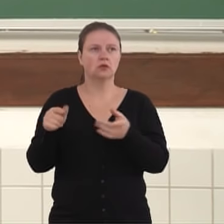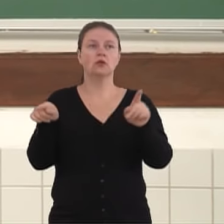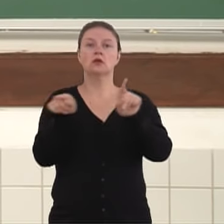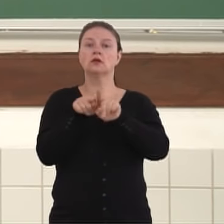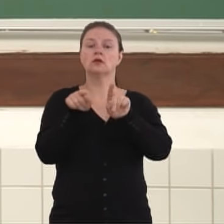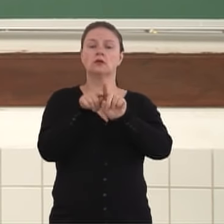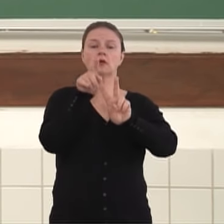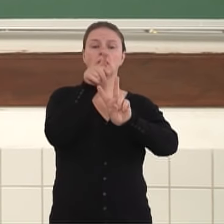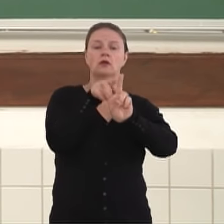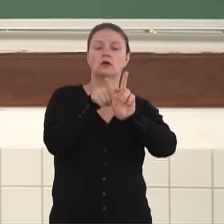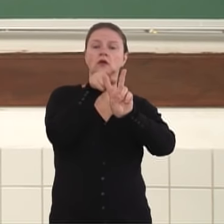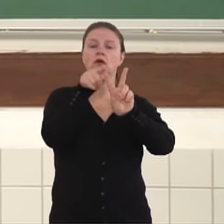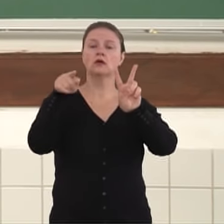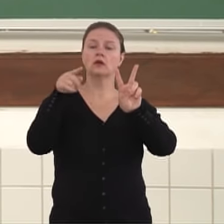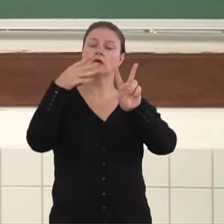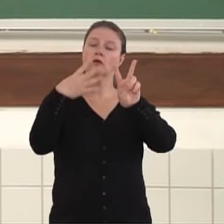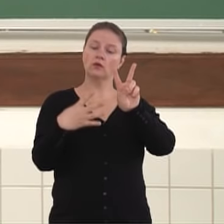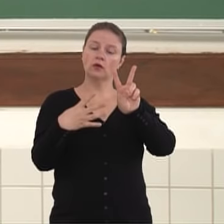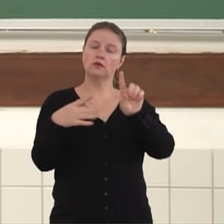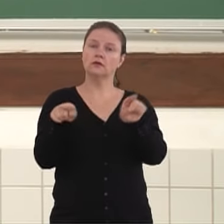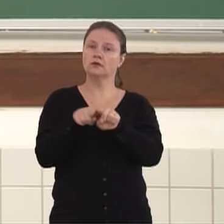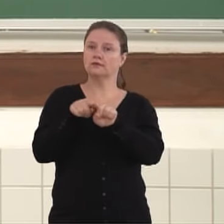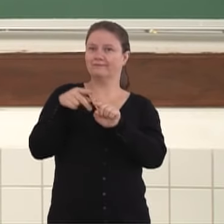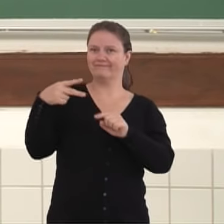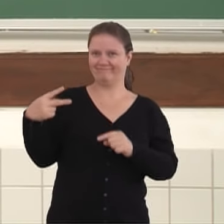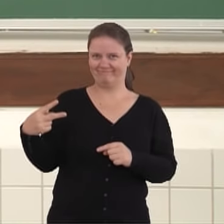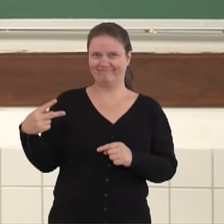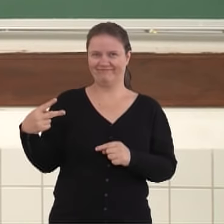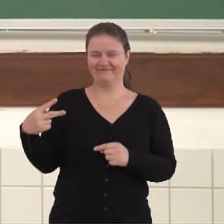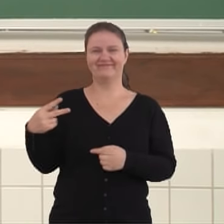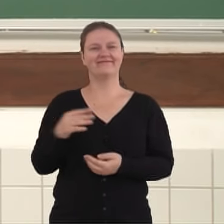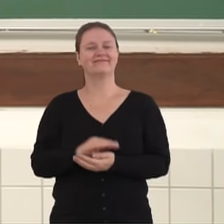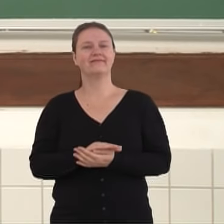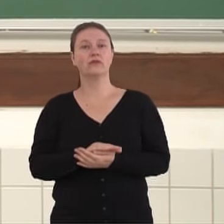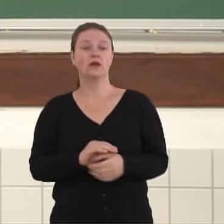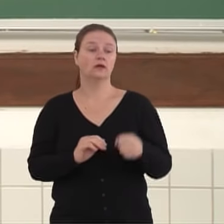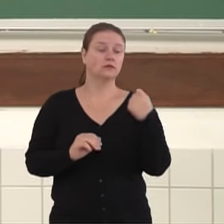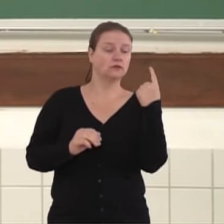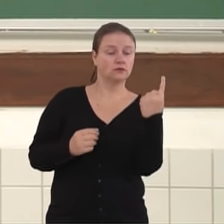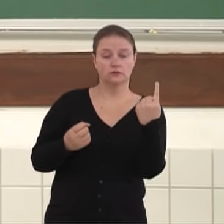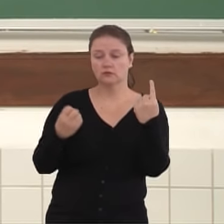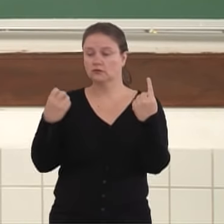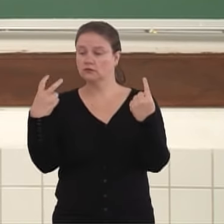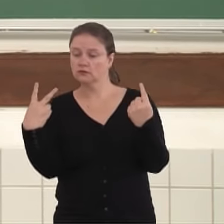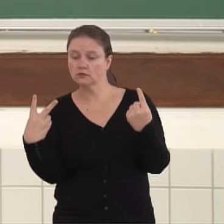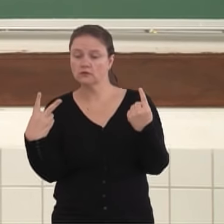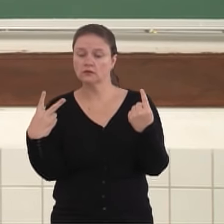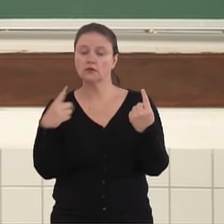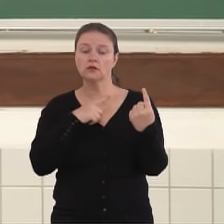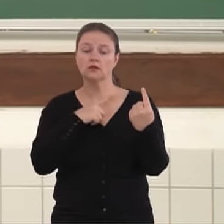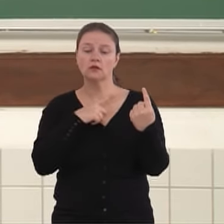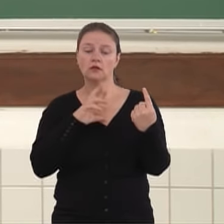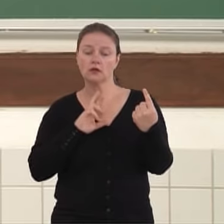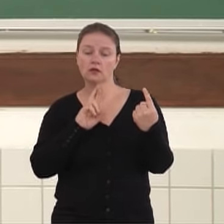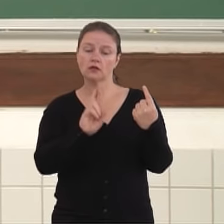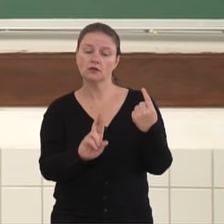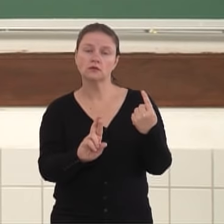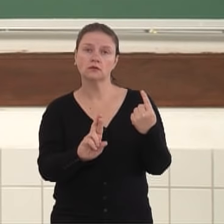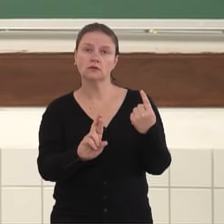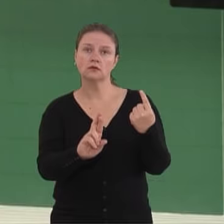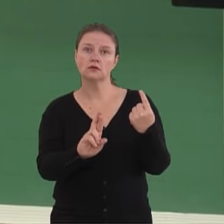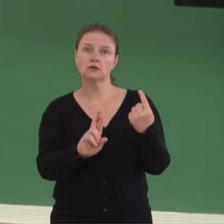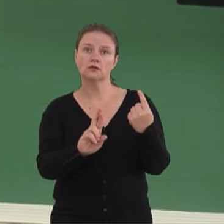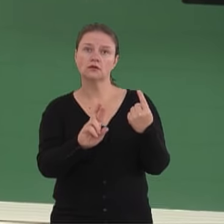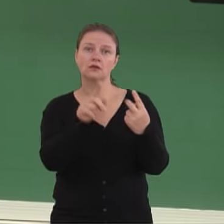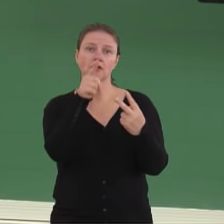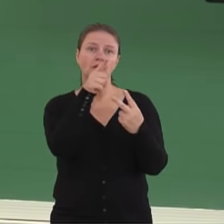de 4, que é 2. Então, vejam, entre 1 e 2, eu tenho o resultado das raízes